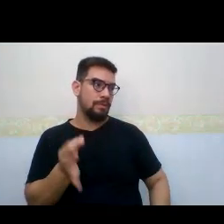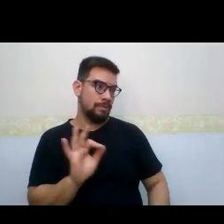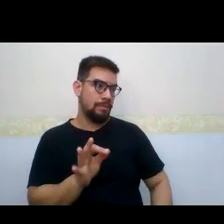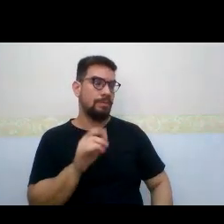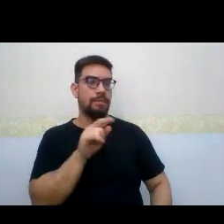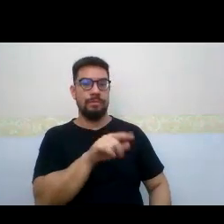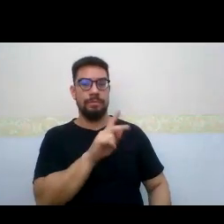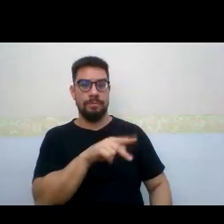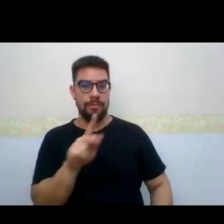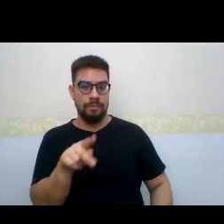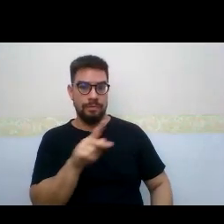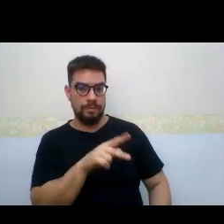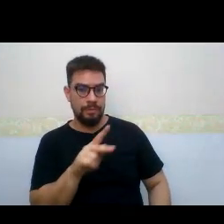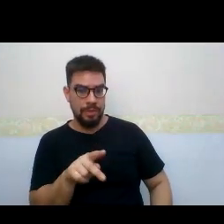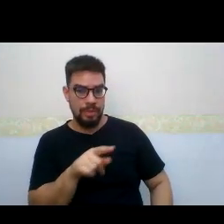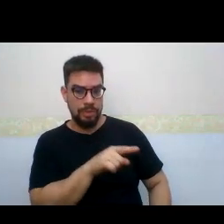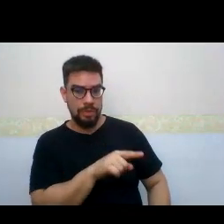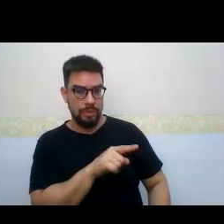algum momento você teve